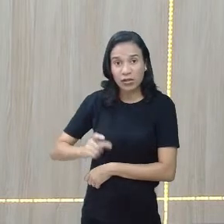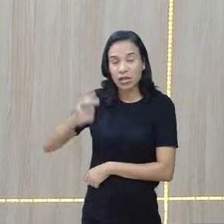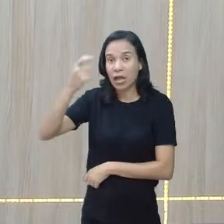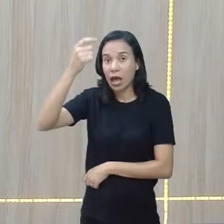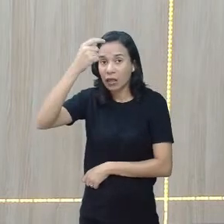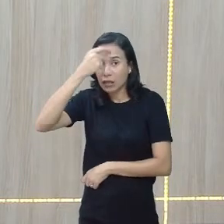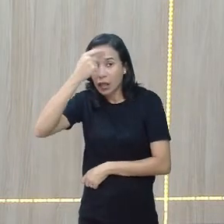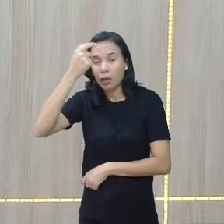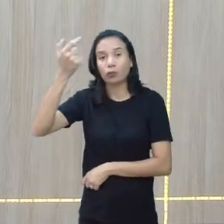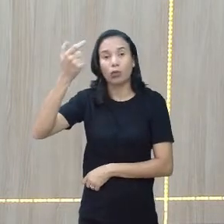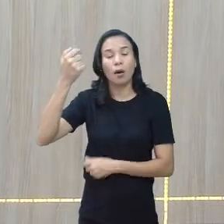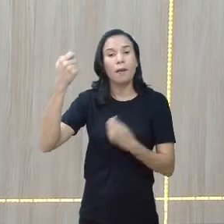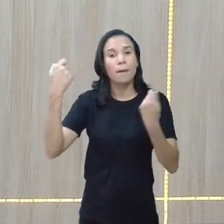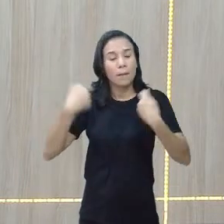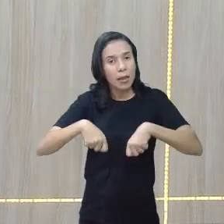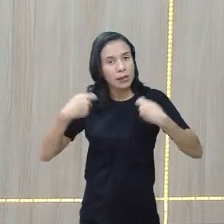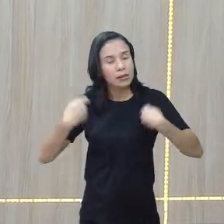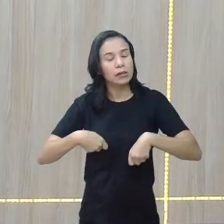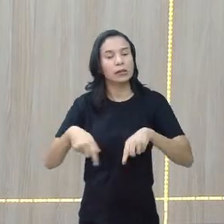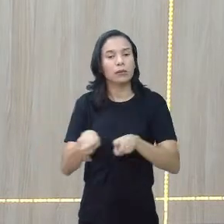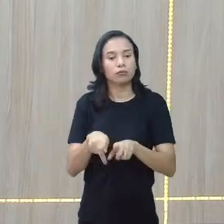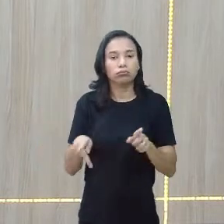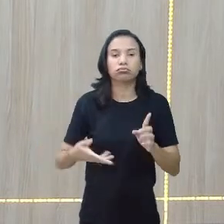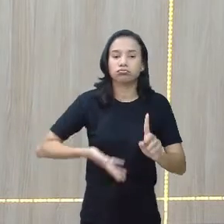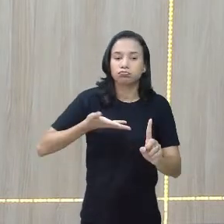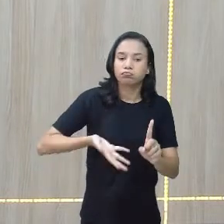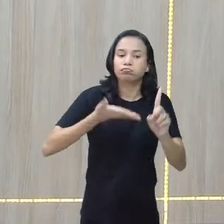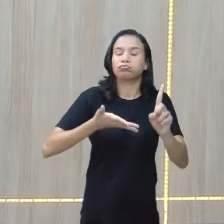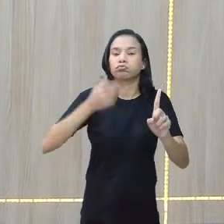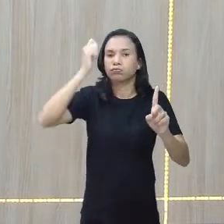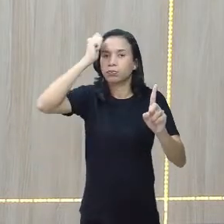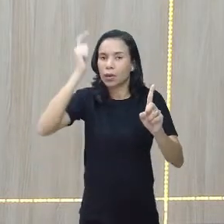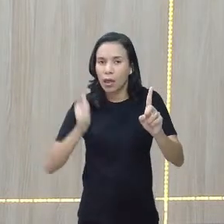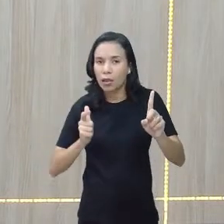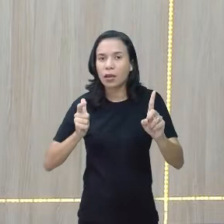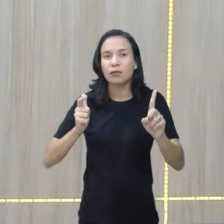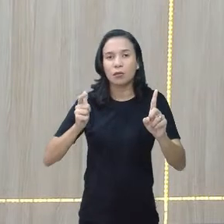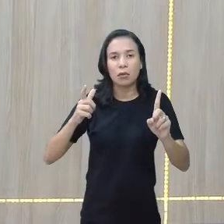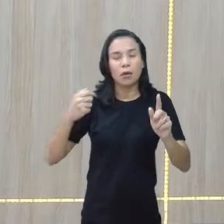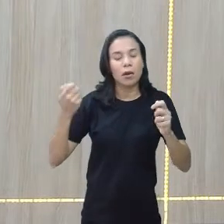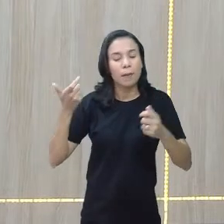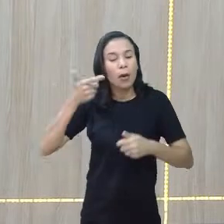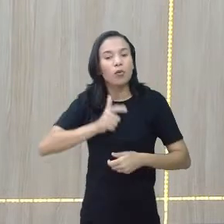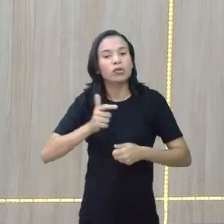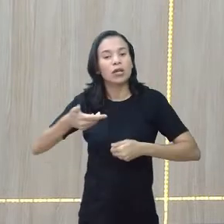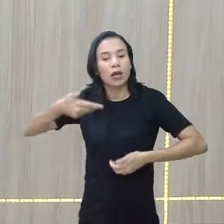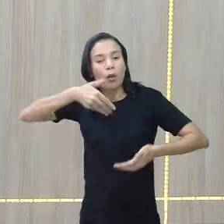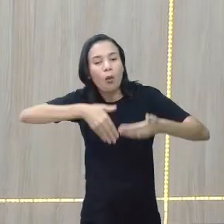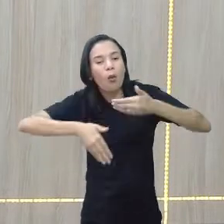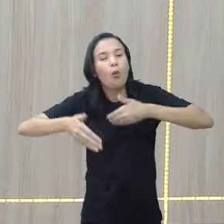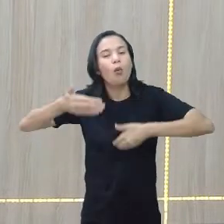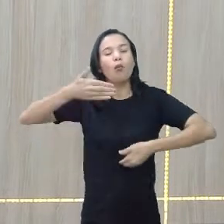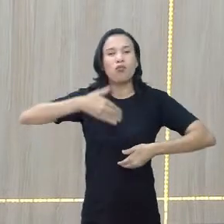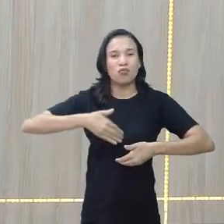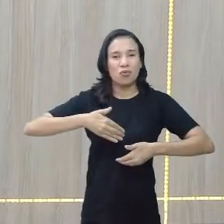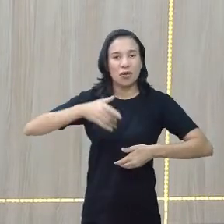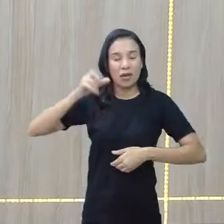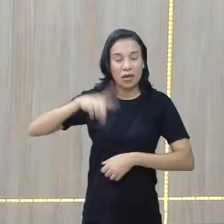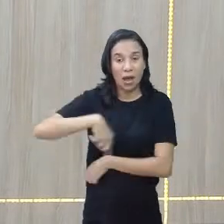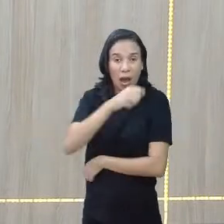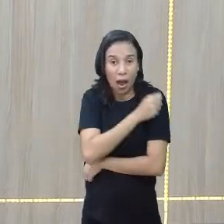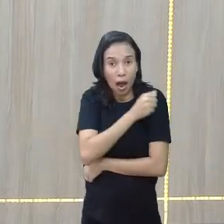intelectual, precisam desse estímulo em relação à sua criatividade, para que eles possam construir, né? Para que eles